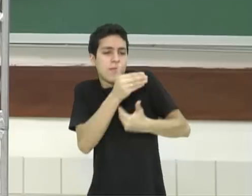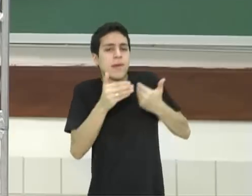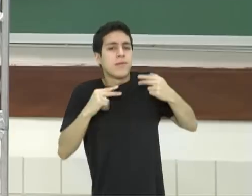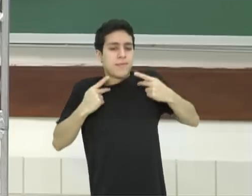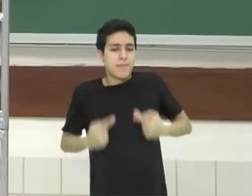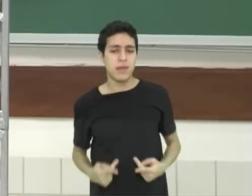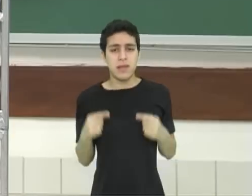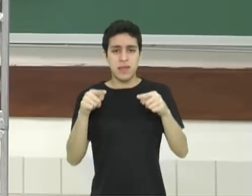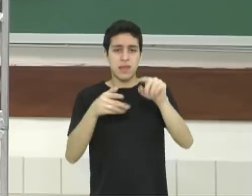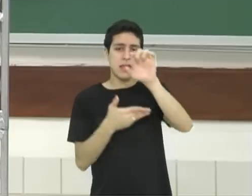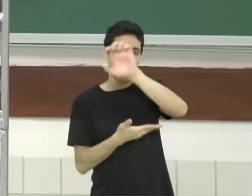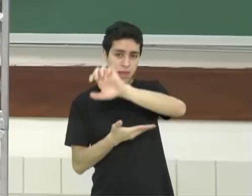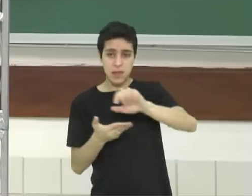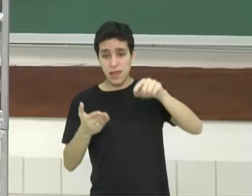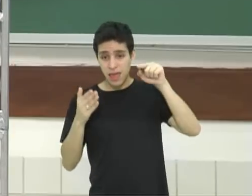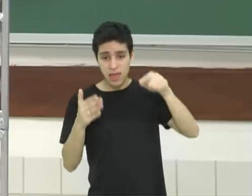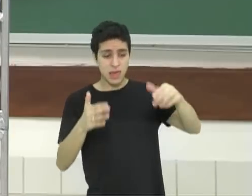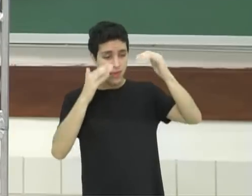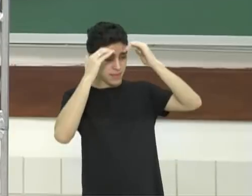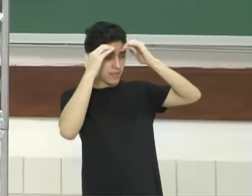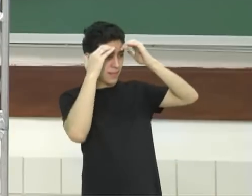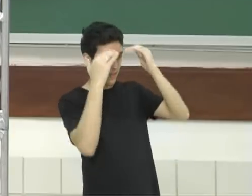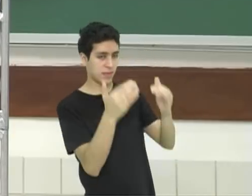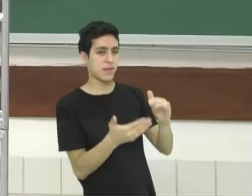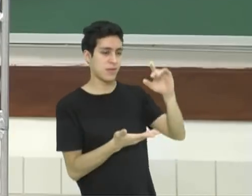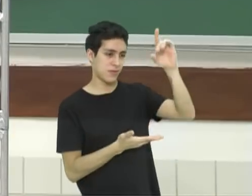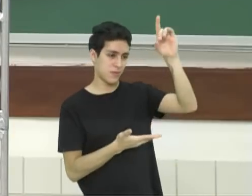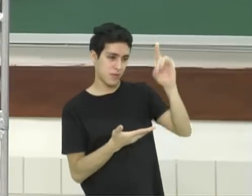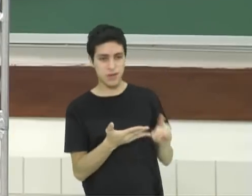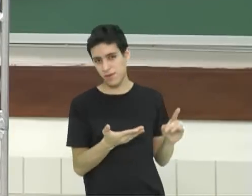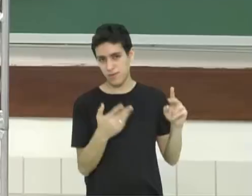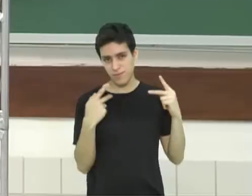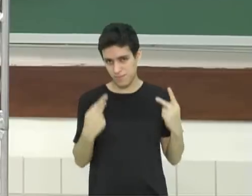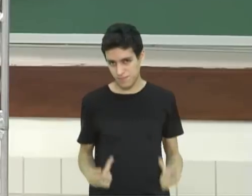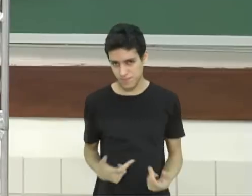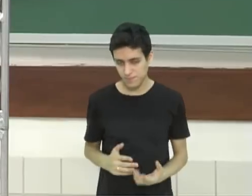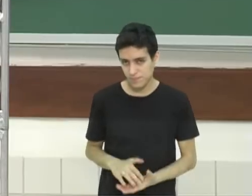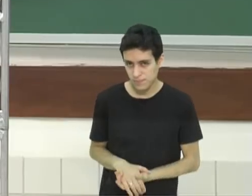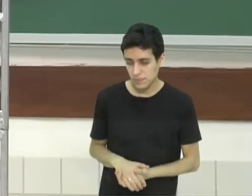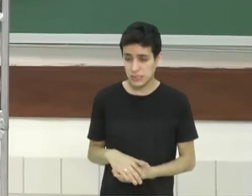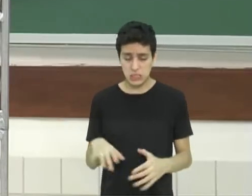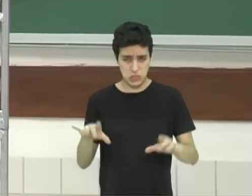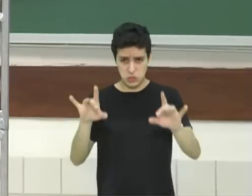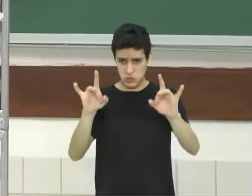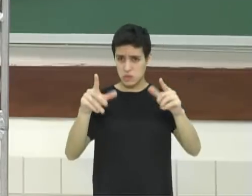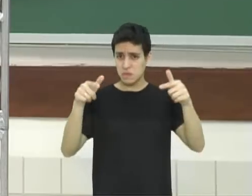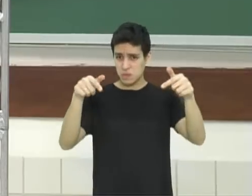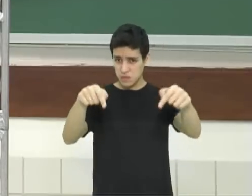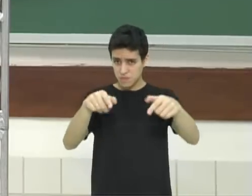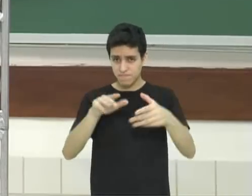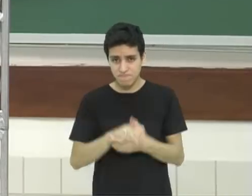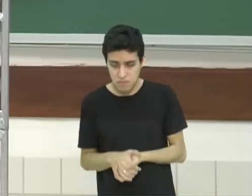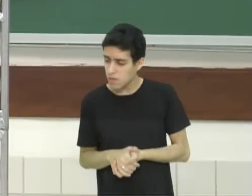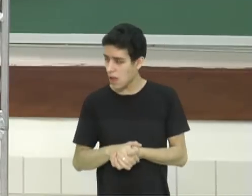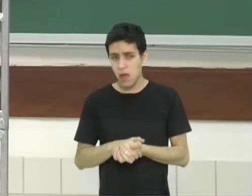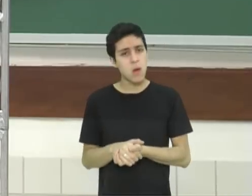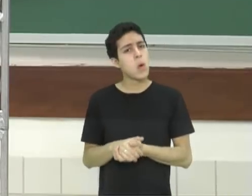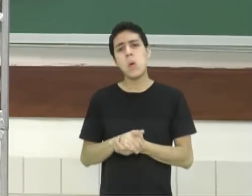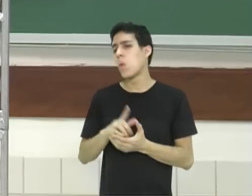é o respeito aos direitos humanos, não só no próprio continente, mas